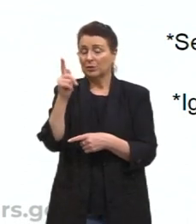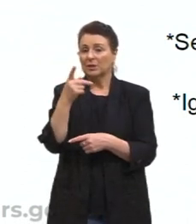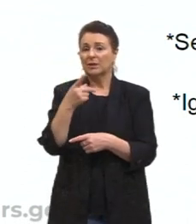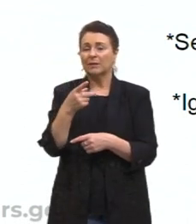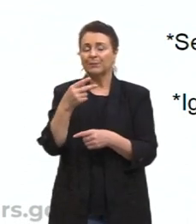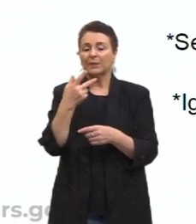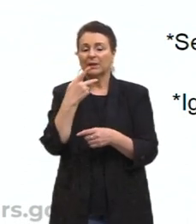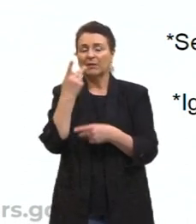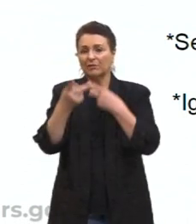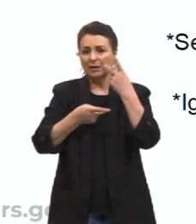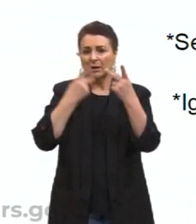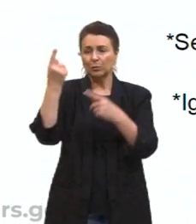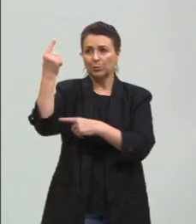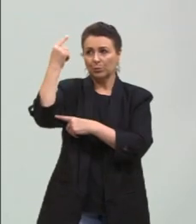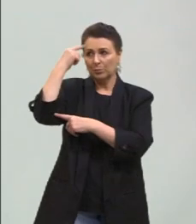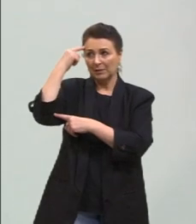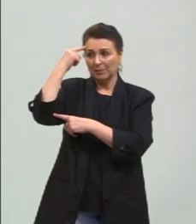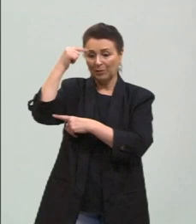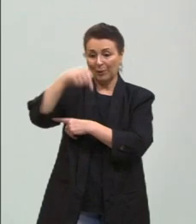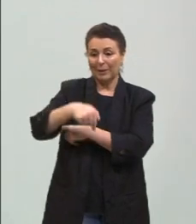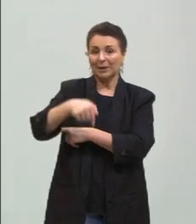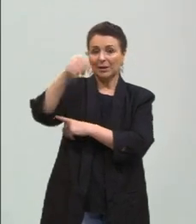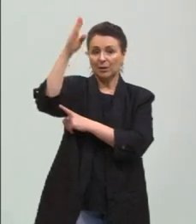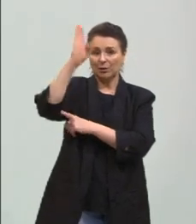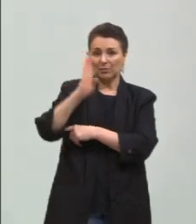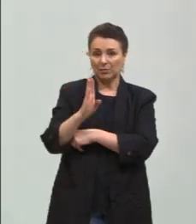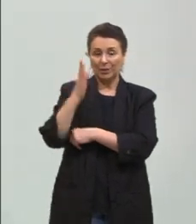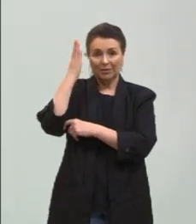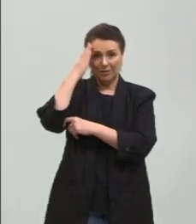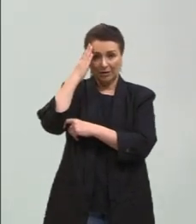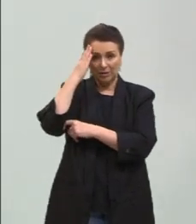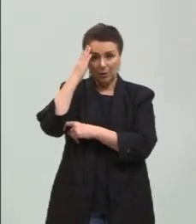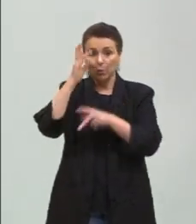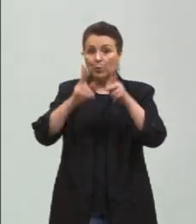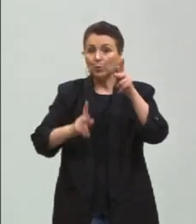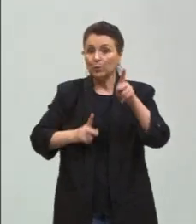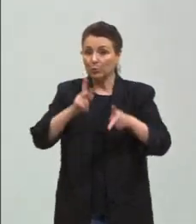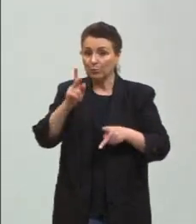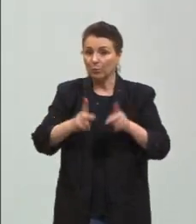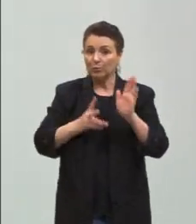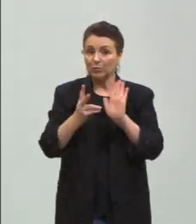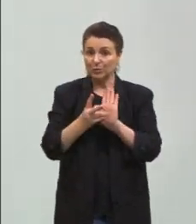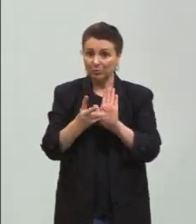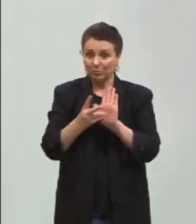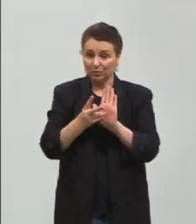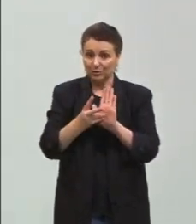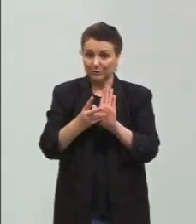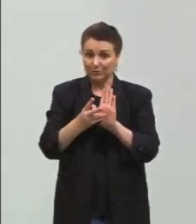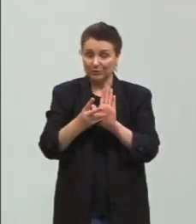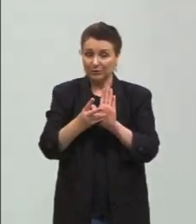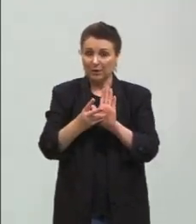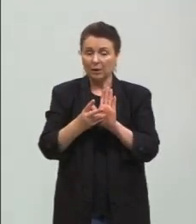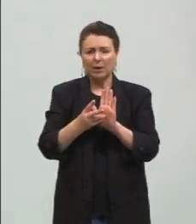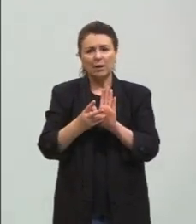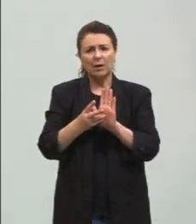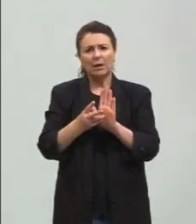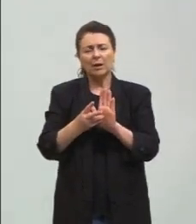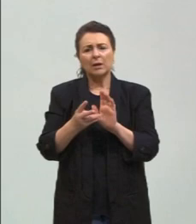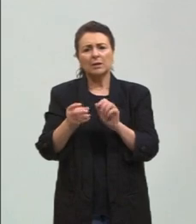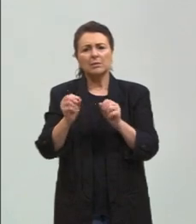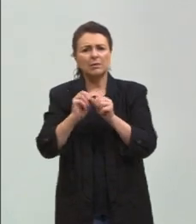europeu vem com pensamento para o Brasil entende que os povos indígenas eles não fazem o bem